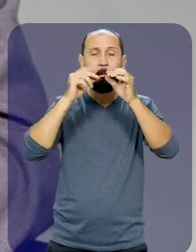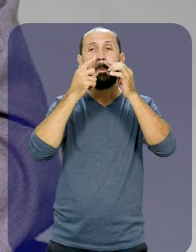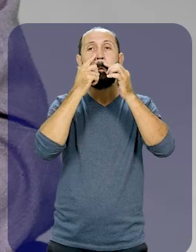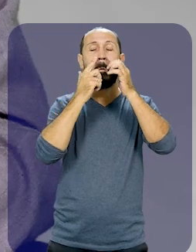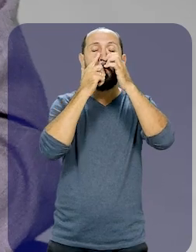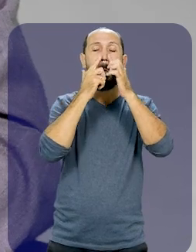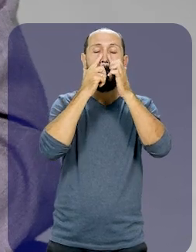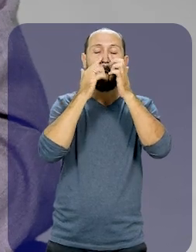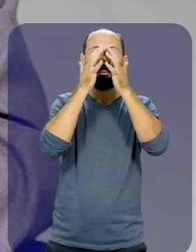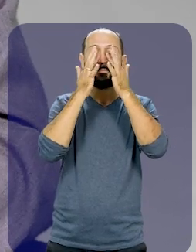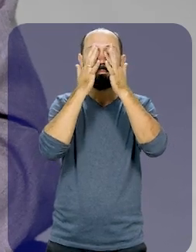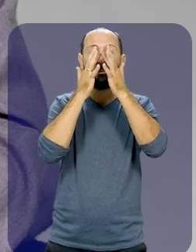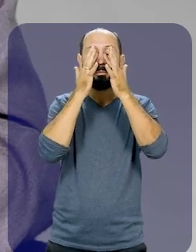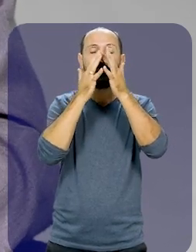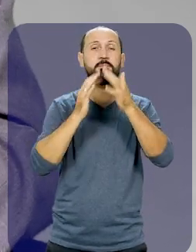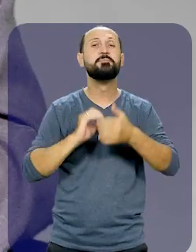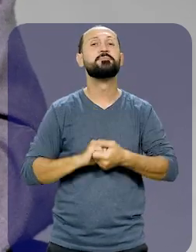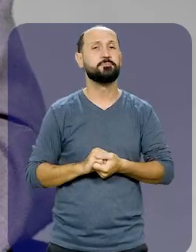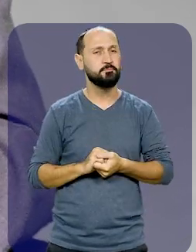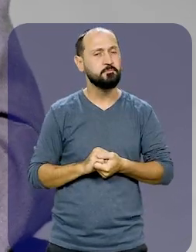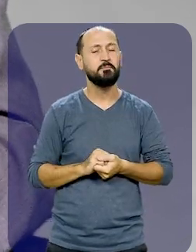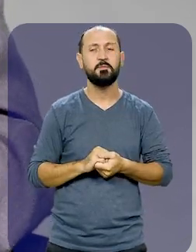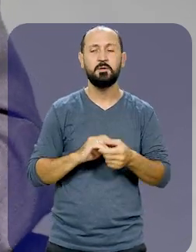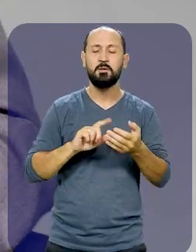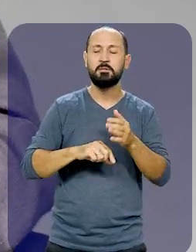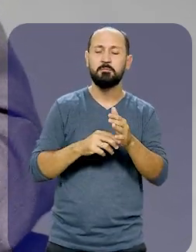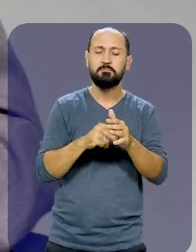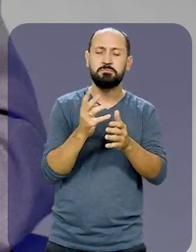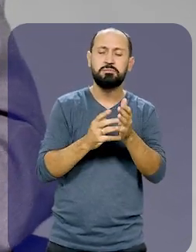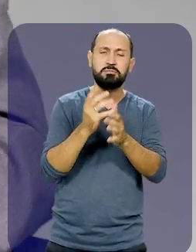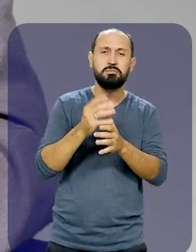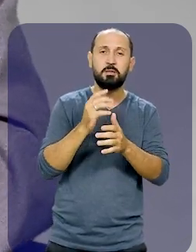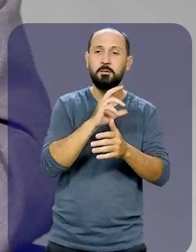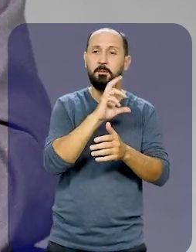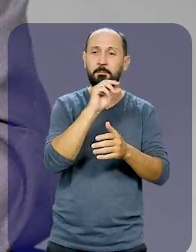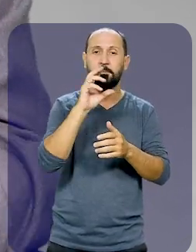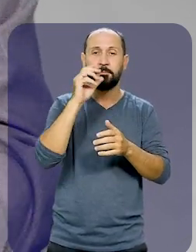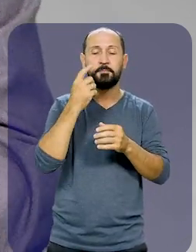nas vias aéreas aqui no nariz, várias vezes ao dia,